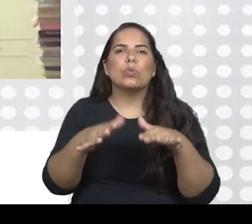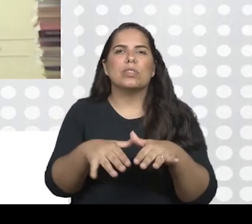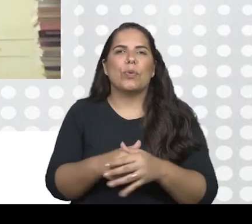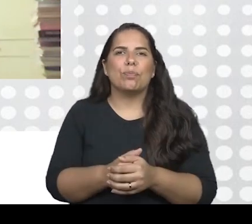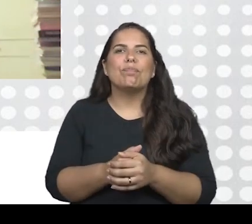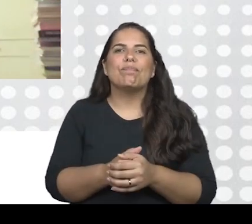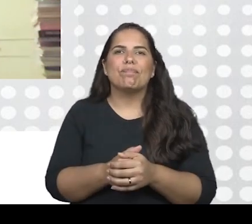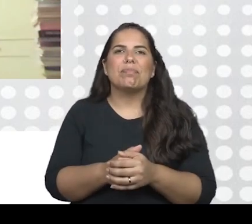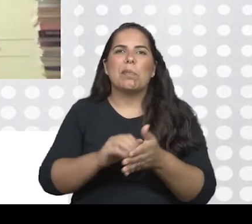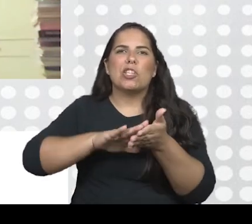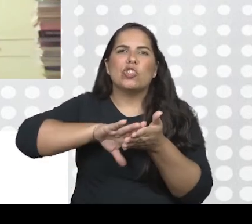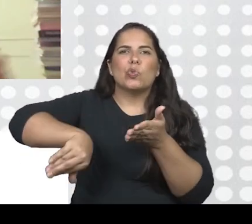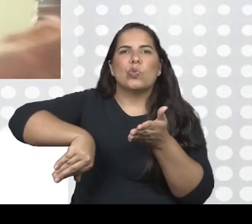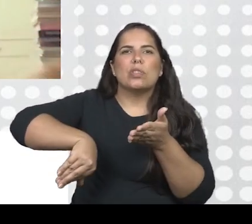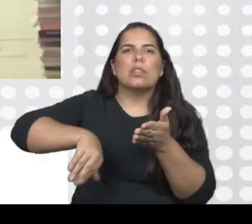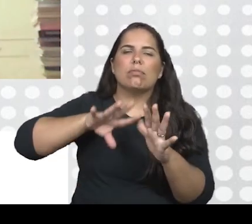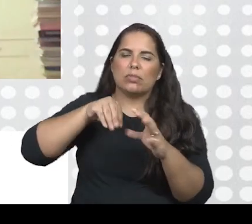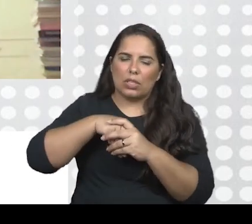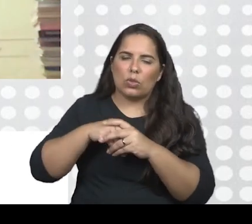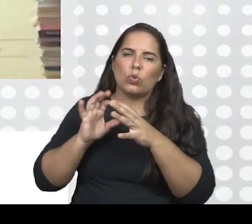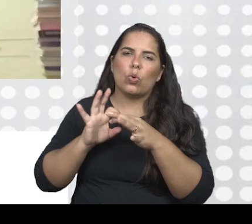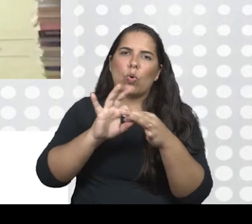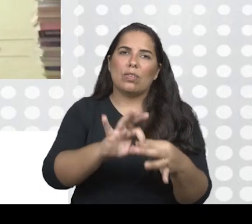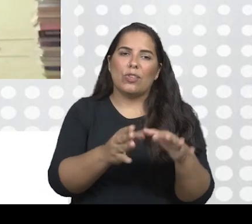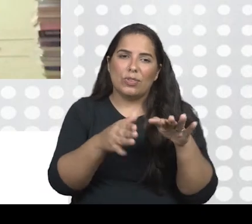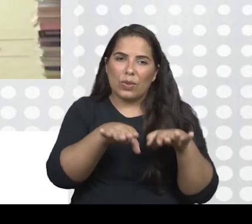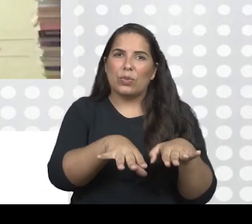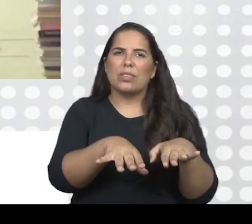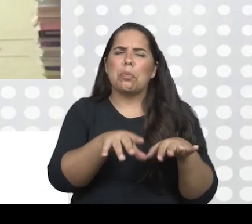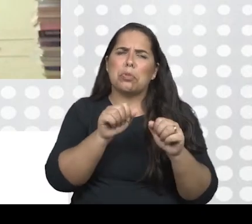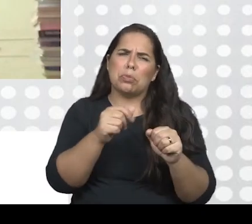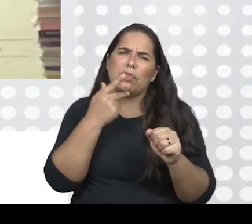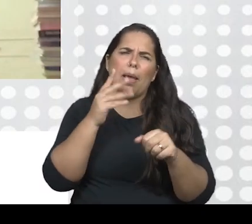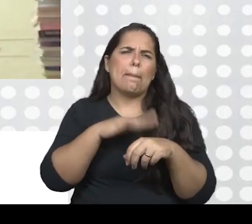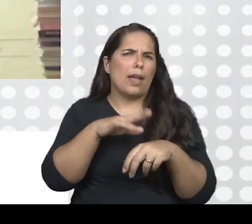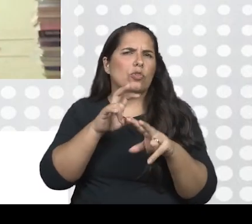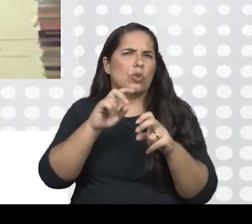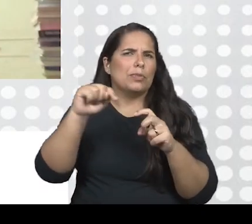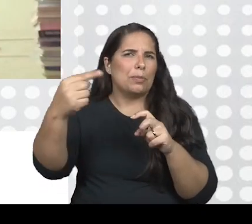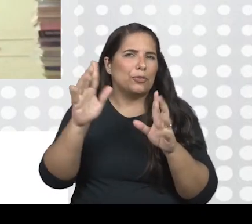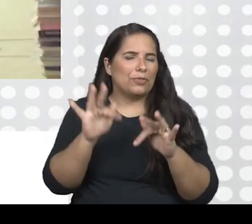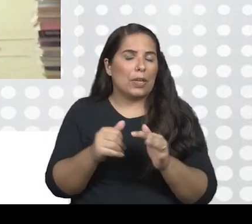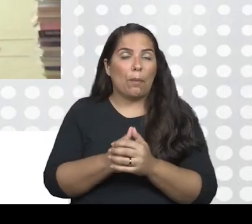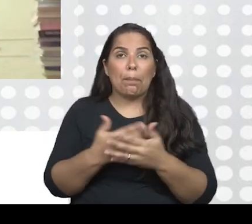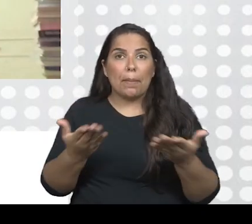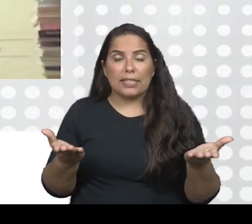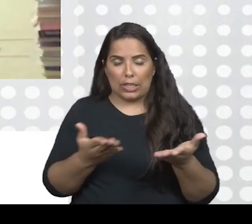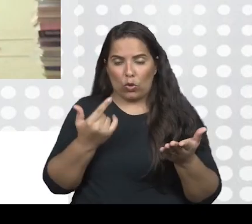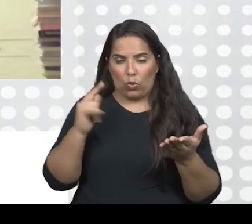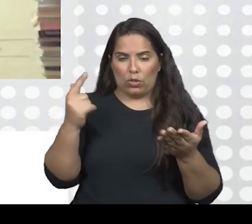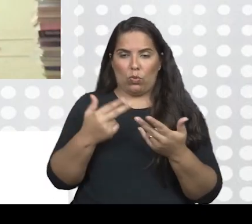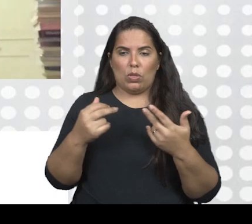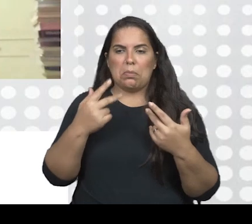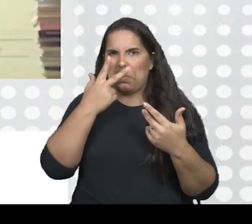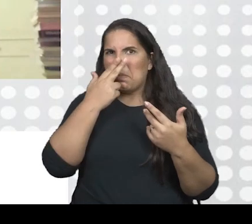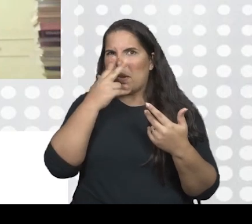inclusão, é uma exclusão dentro do contexto da inclusão. Podemos falar mais sobre isso no final. Mas aqui uma outra